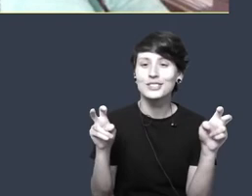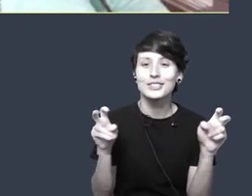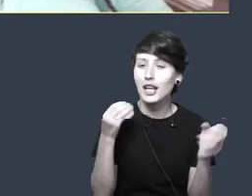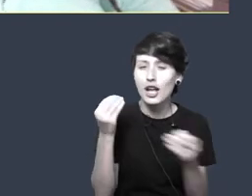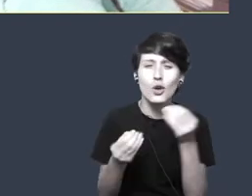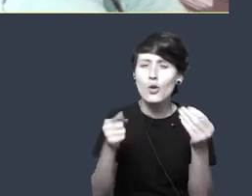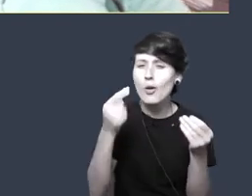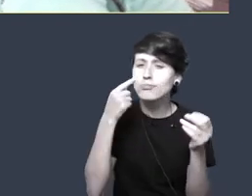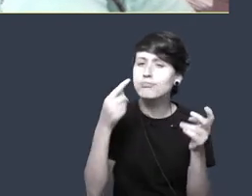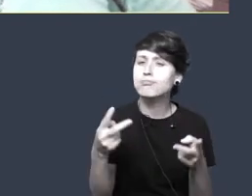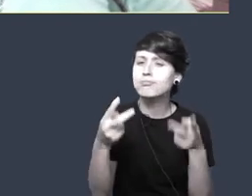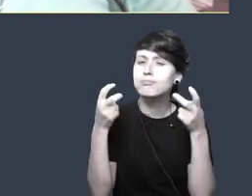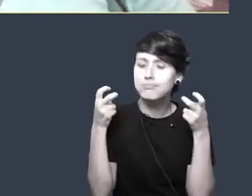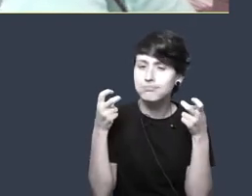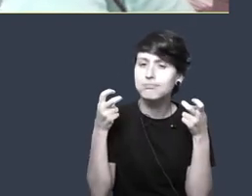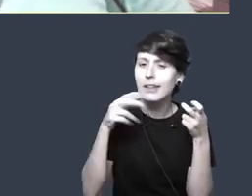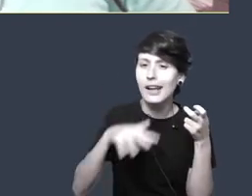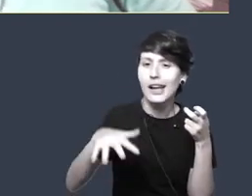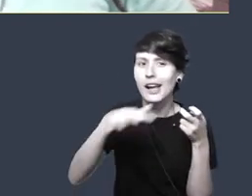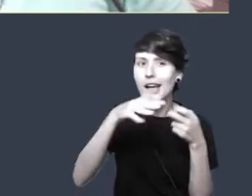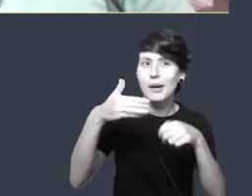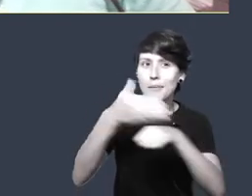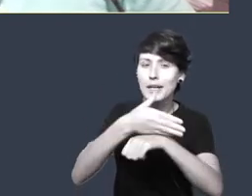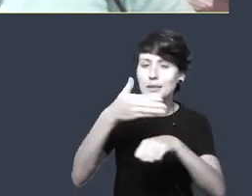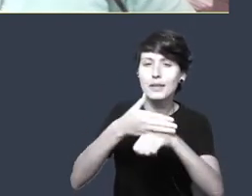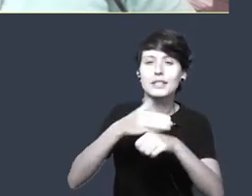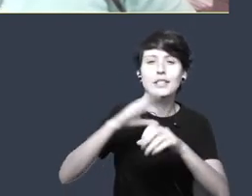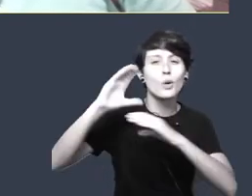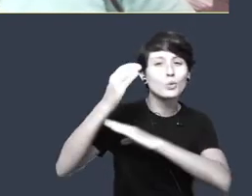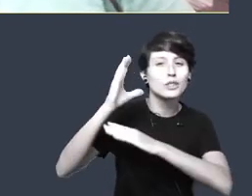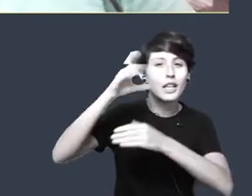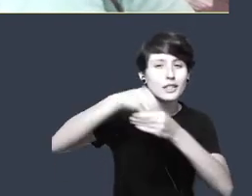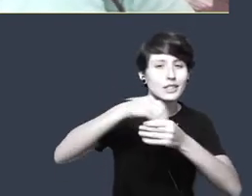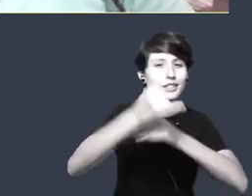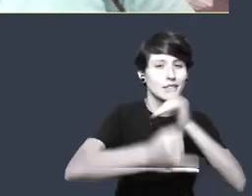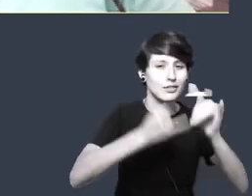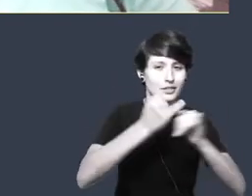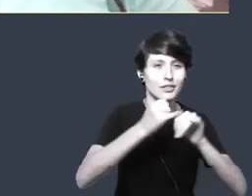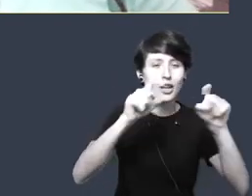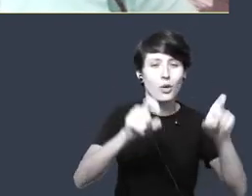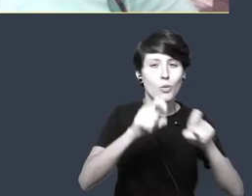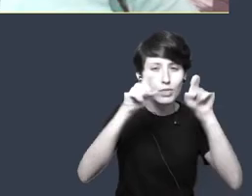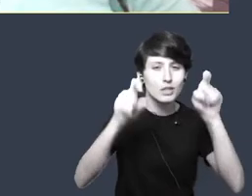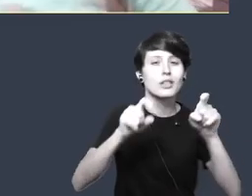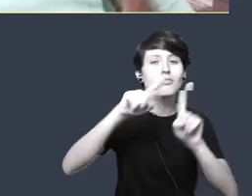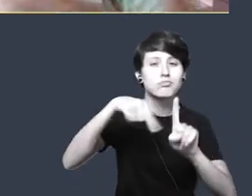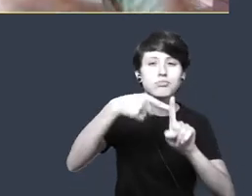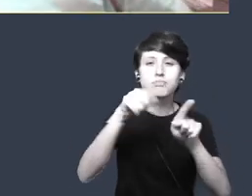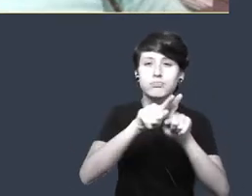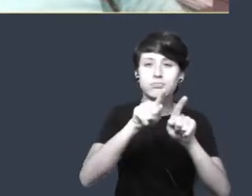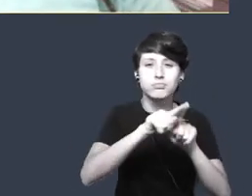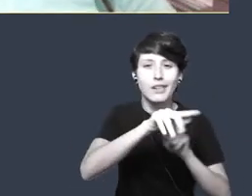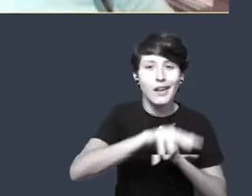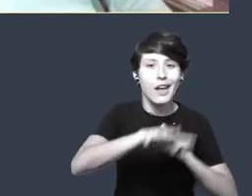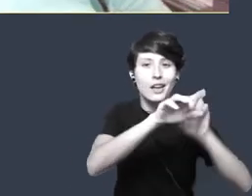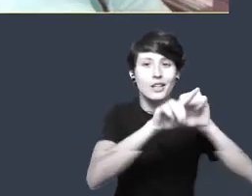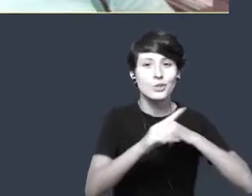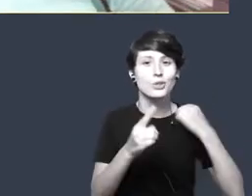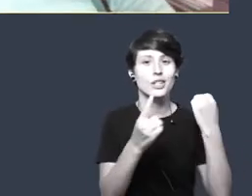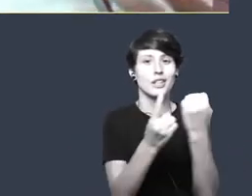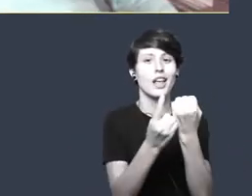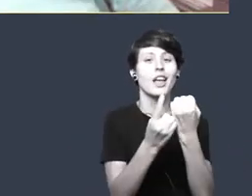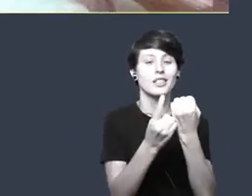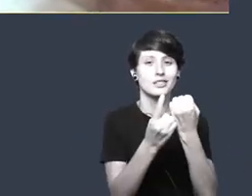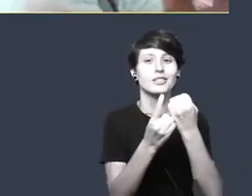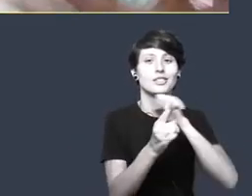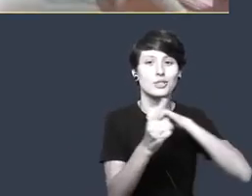você vê, né, a participação de cientistas de dados, da computação, nessas questões da sociedade. A gente tem